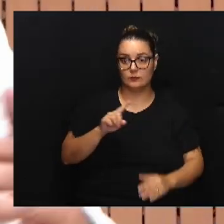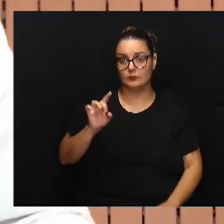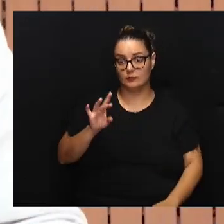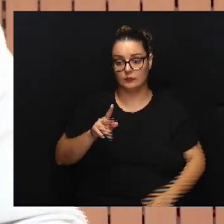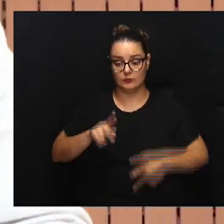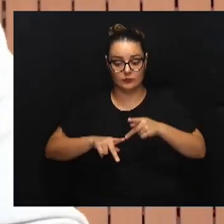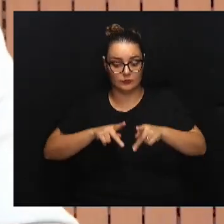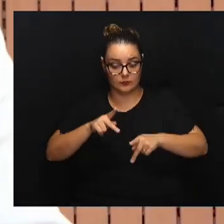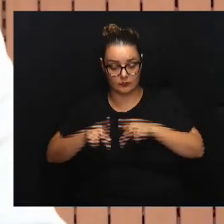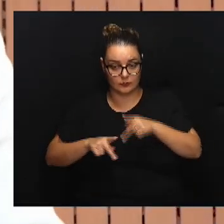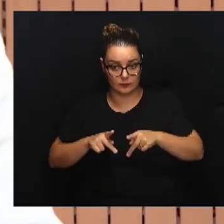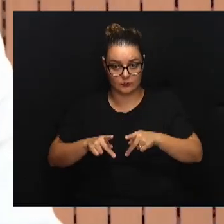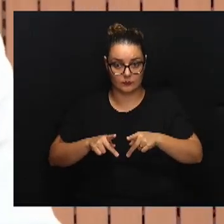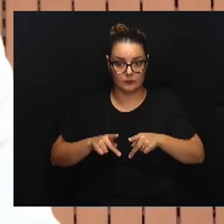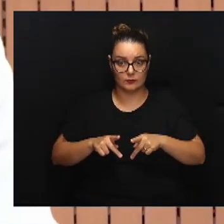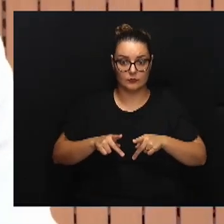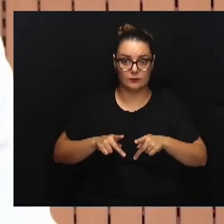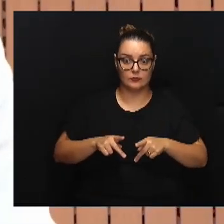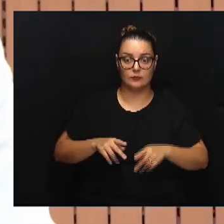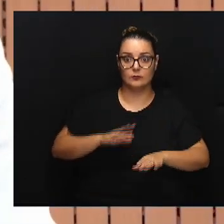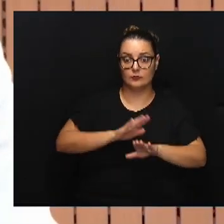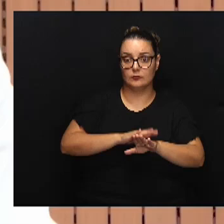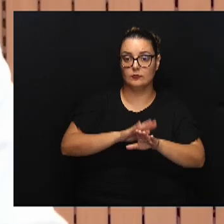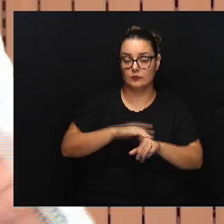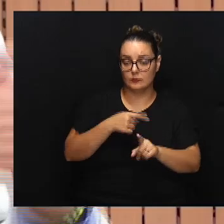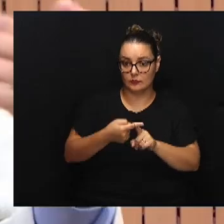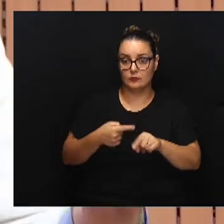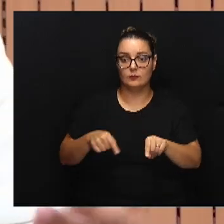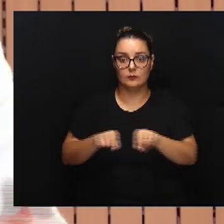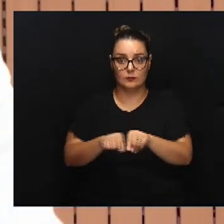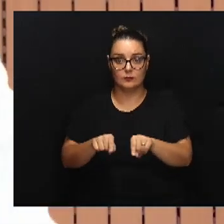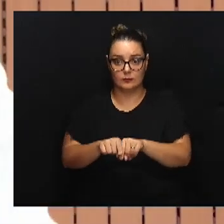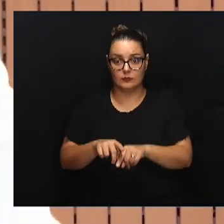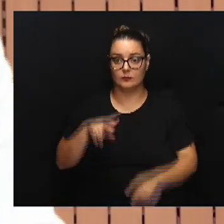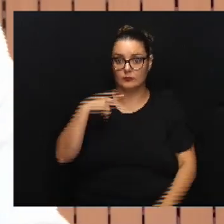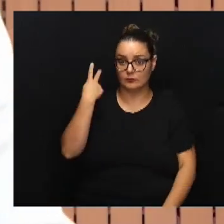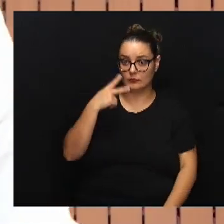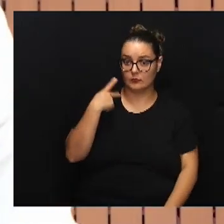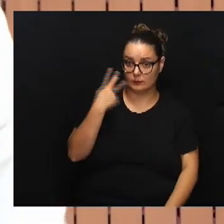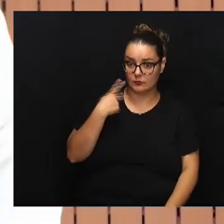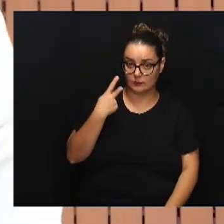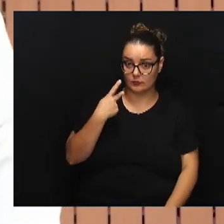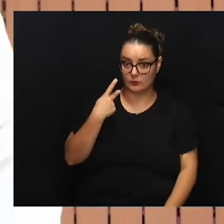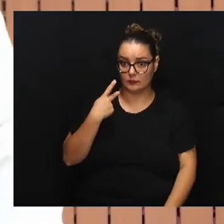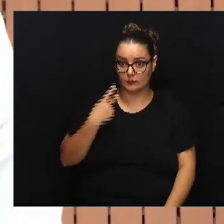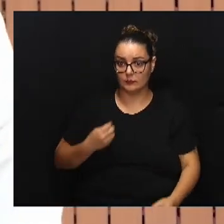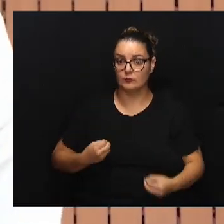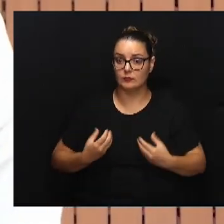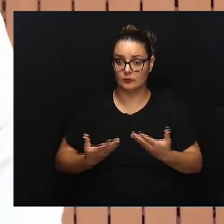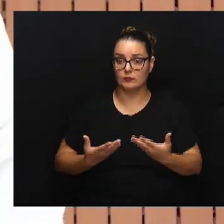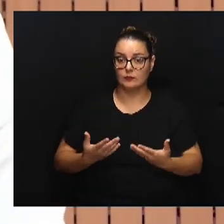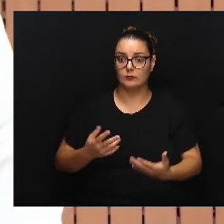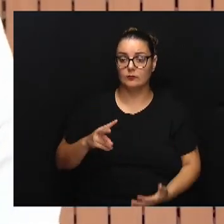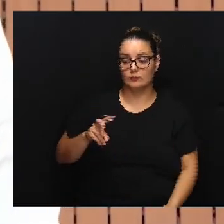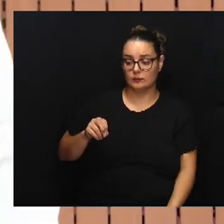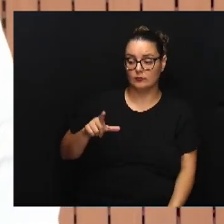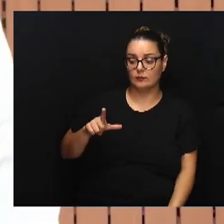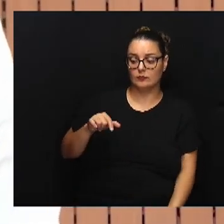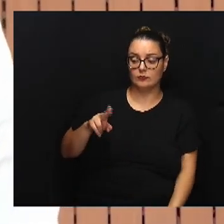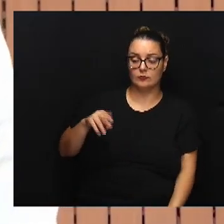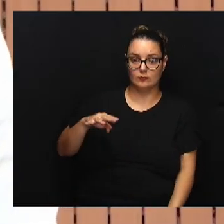público das ações afirmativas, mas também das políticas que têm dado volume, né,